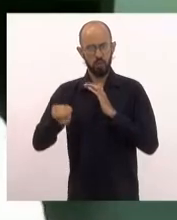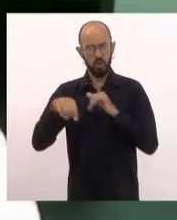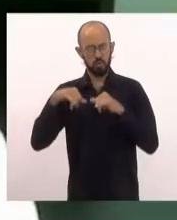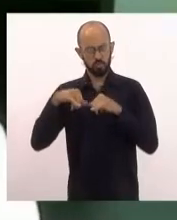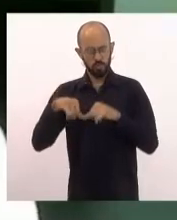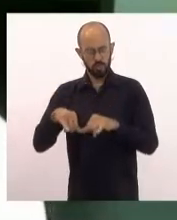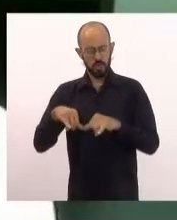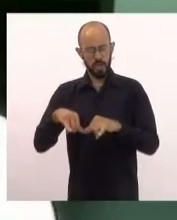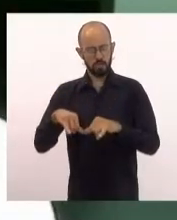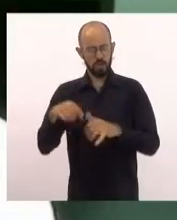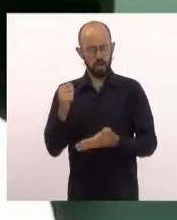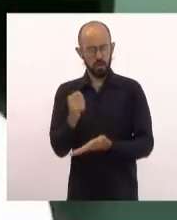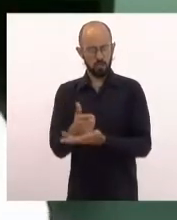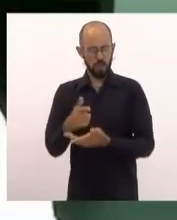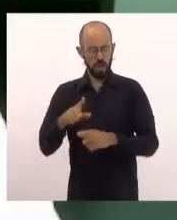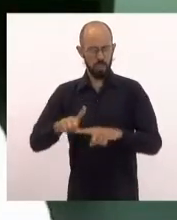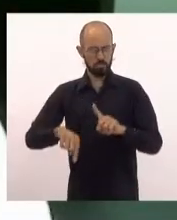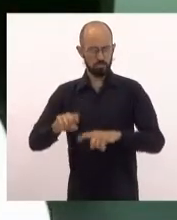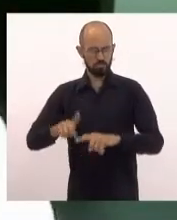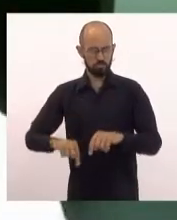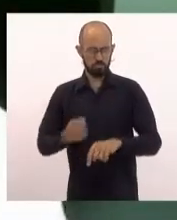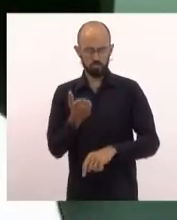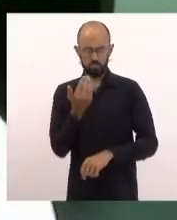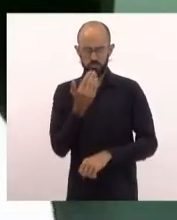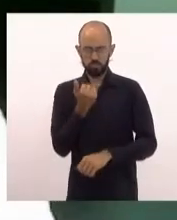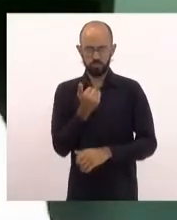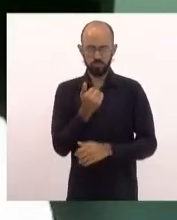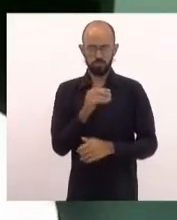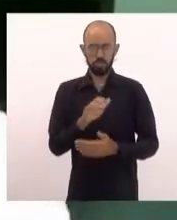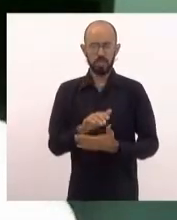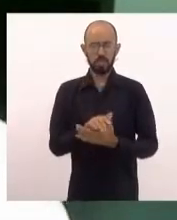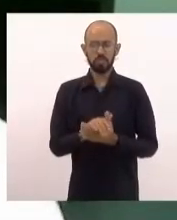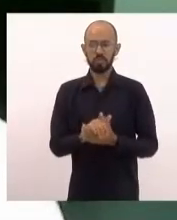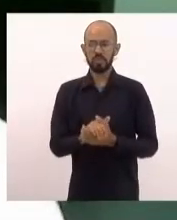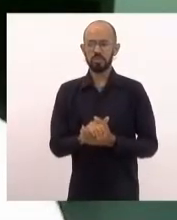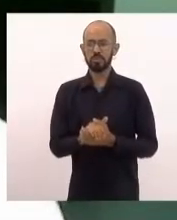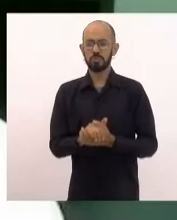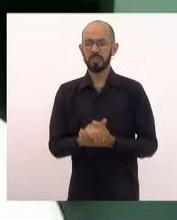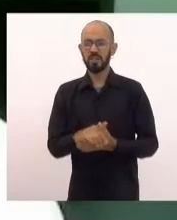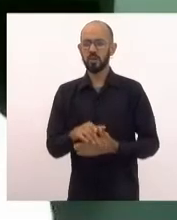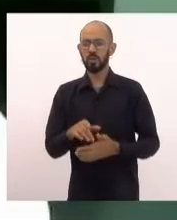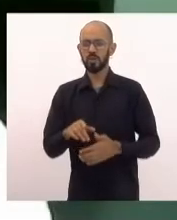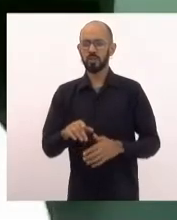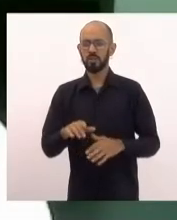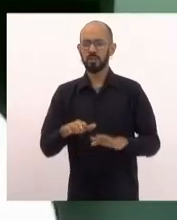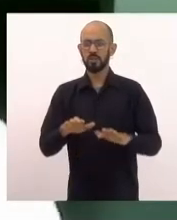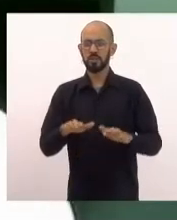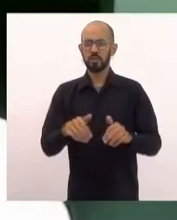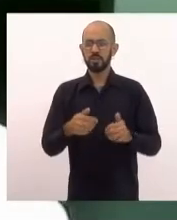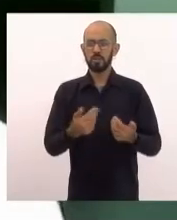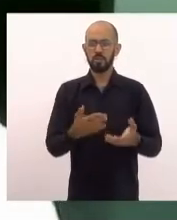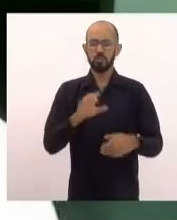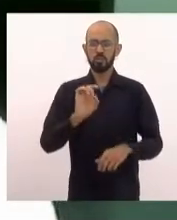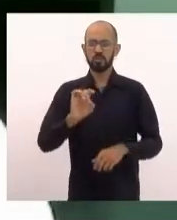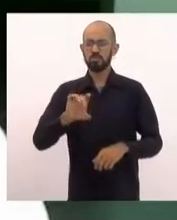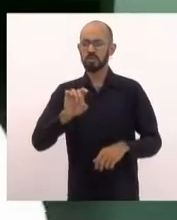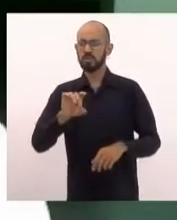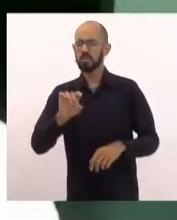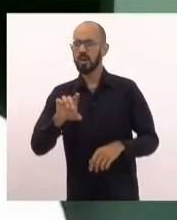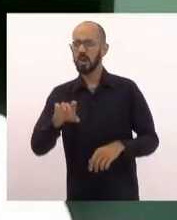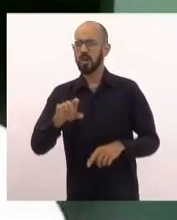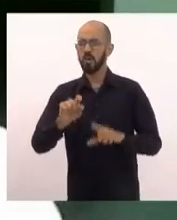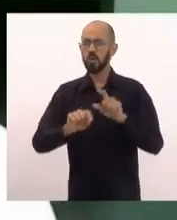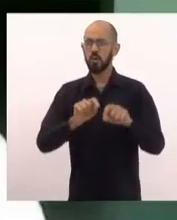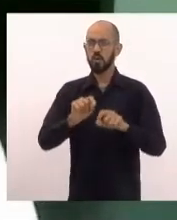comprar o que comer. Ou seja, o povo africano que vem para o Brasil, em especial